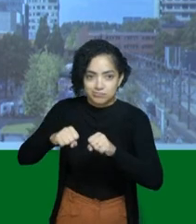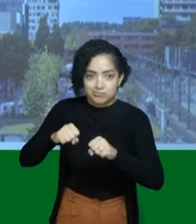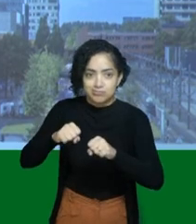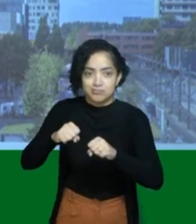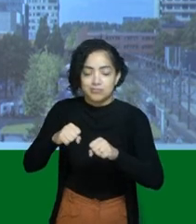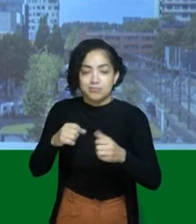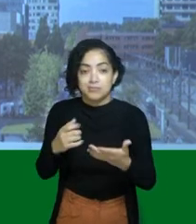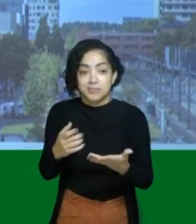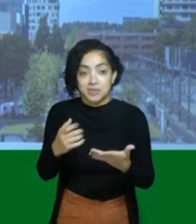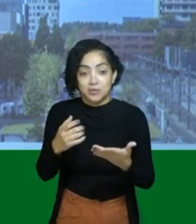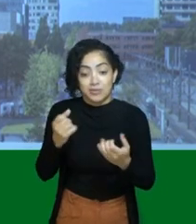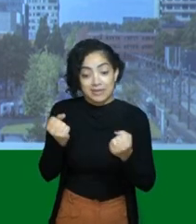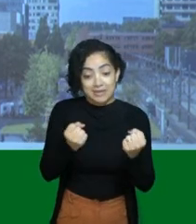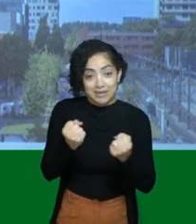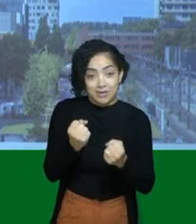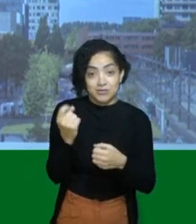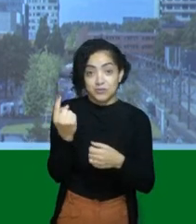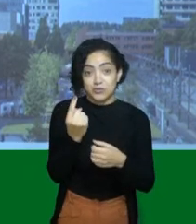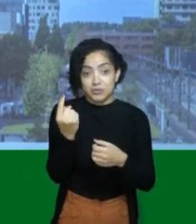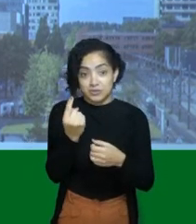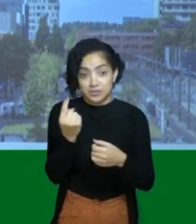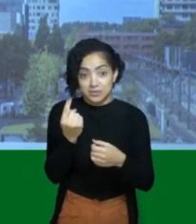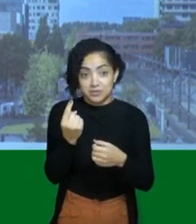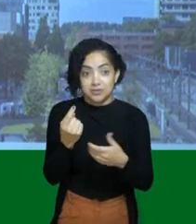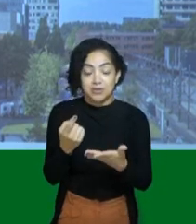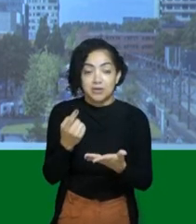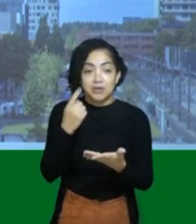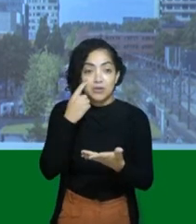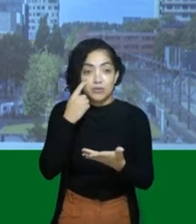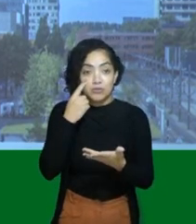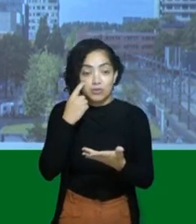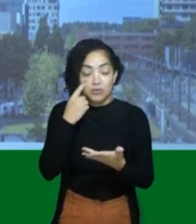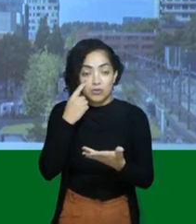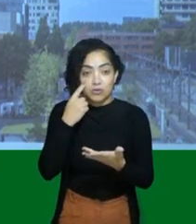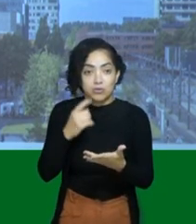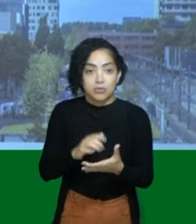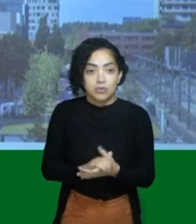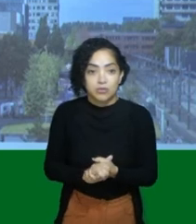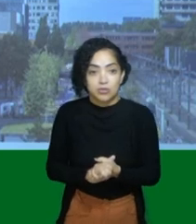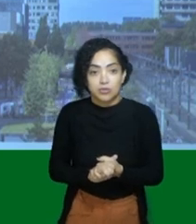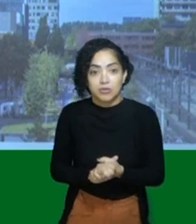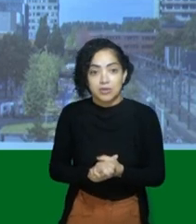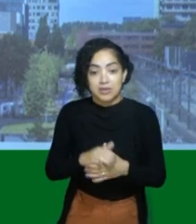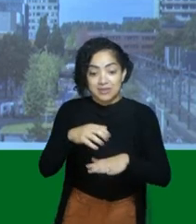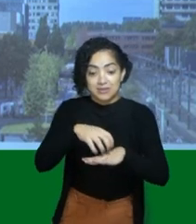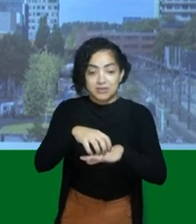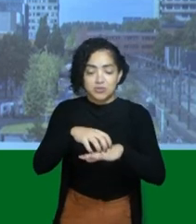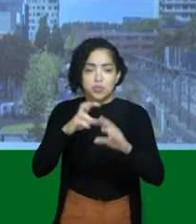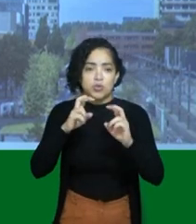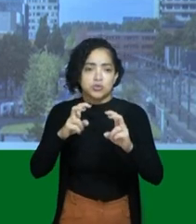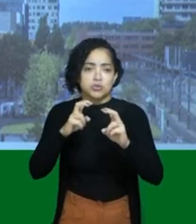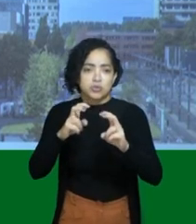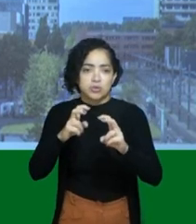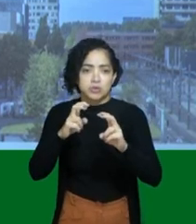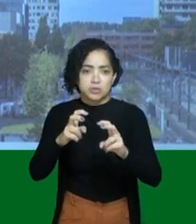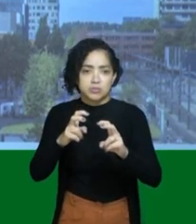Uma desgraceira. Certo? Gostaria. Aí eu penso, vou pegar o transporte público.